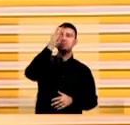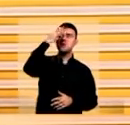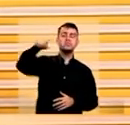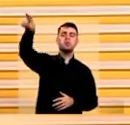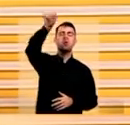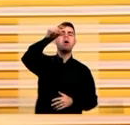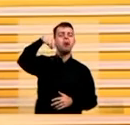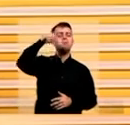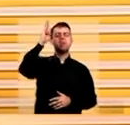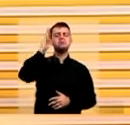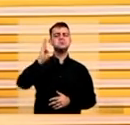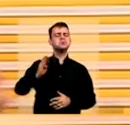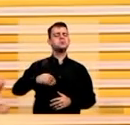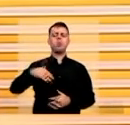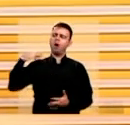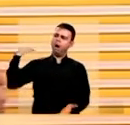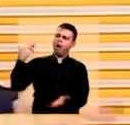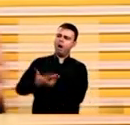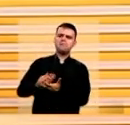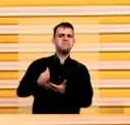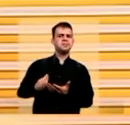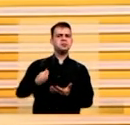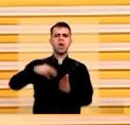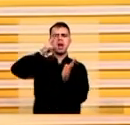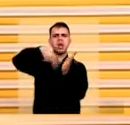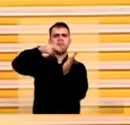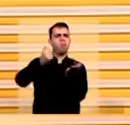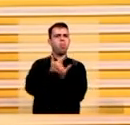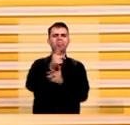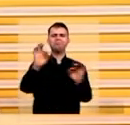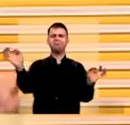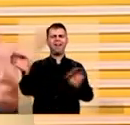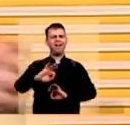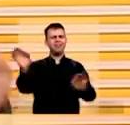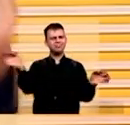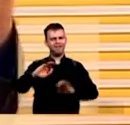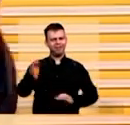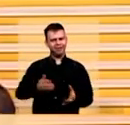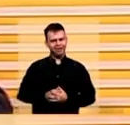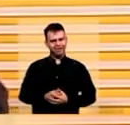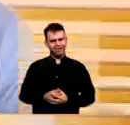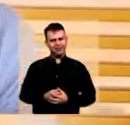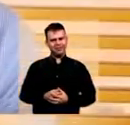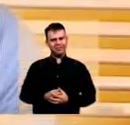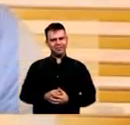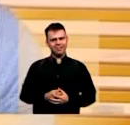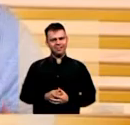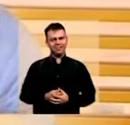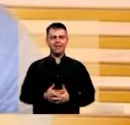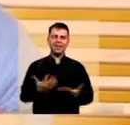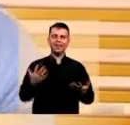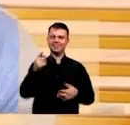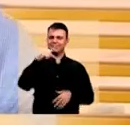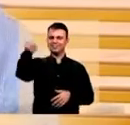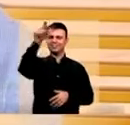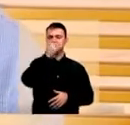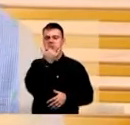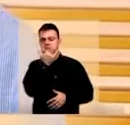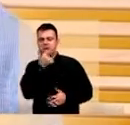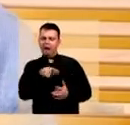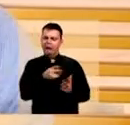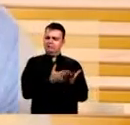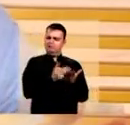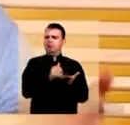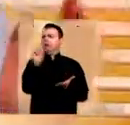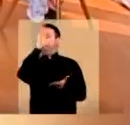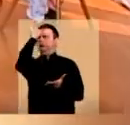um livro na vida toda. Se eu comentasse, por que isso? Nunca compraram. Nunca compraram um livro. E tem a desculpa, porque que